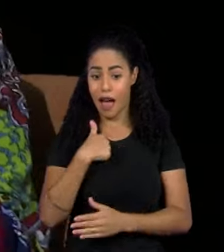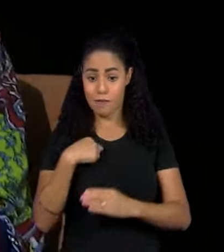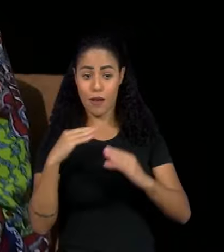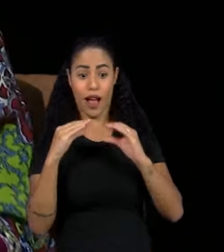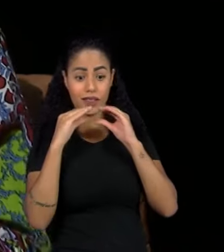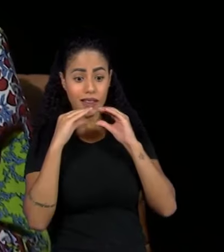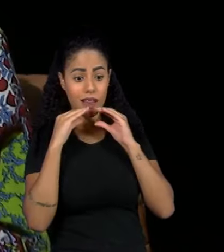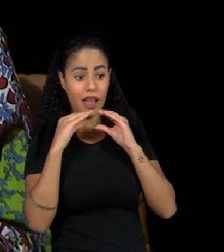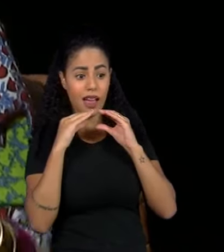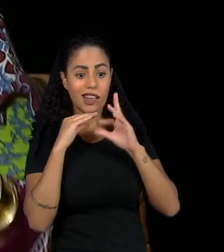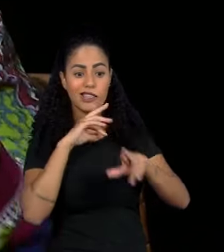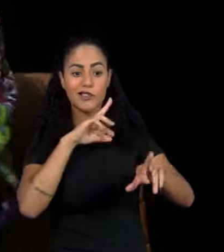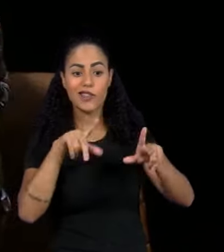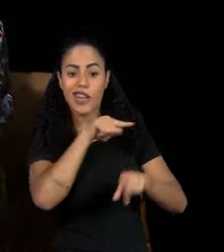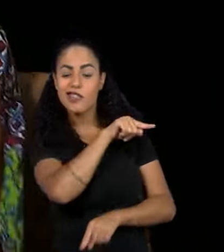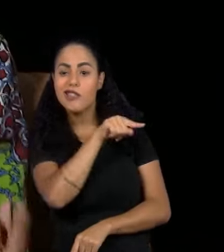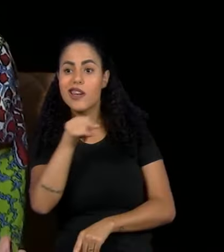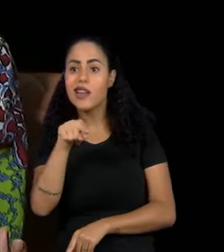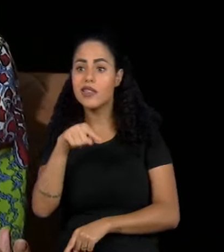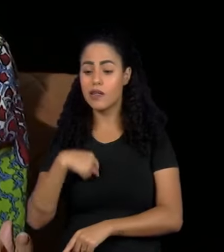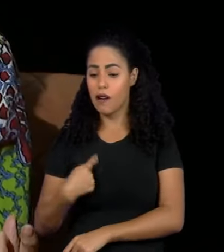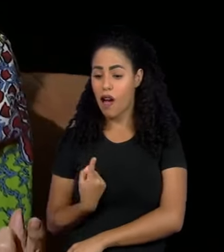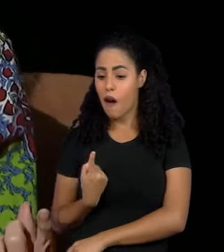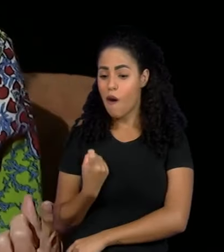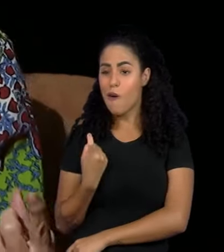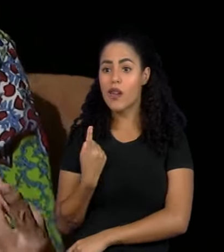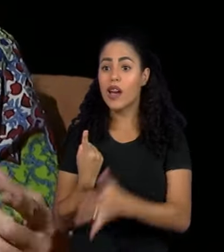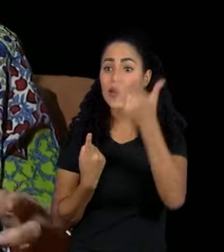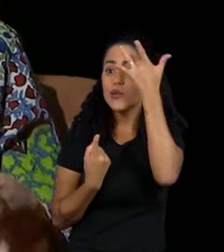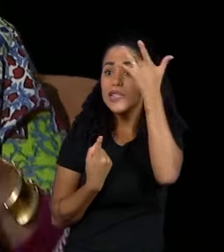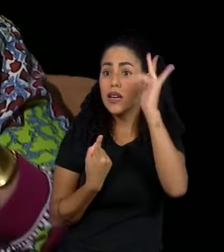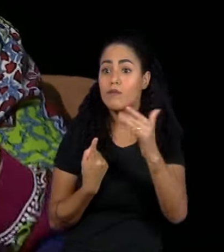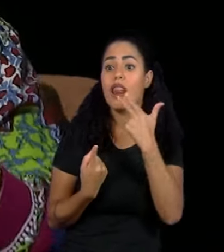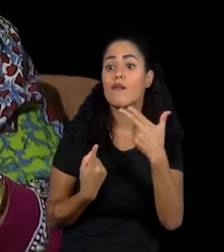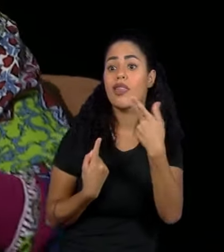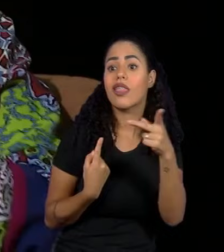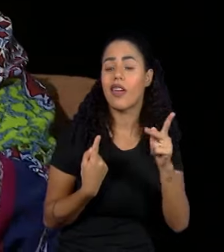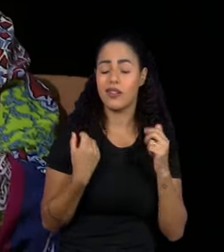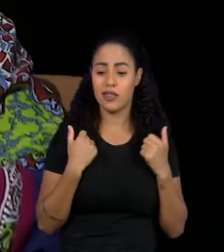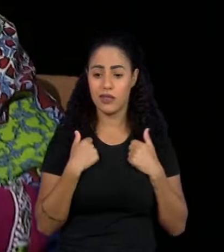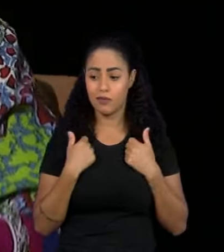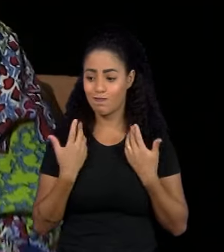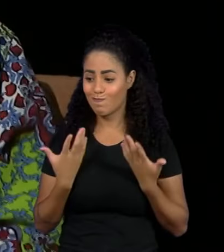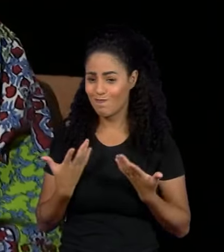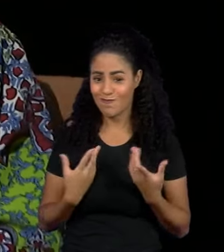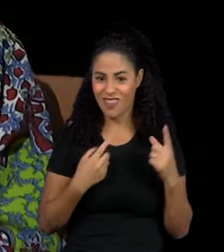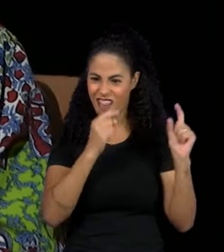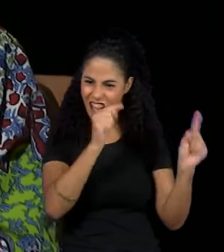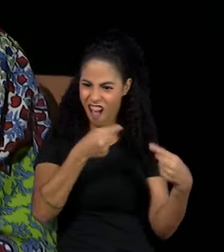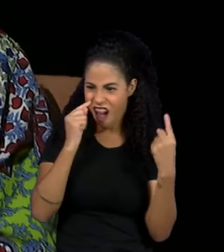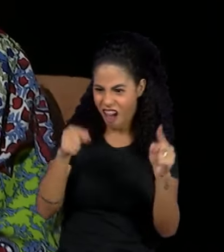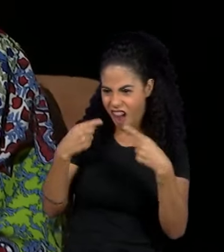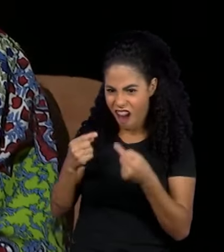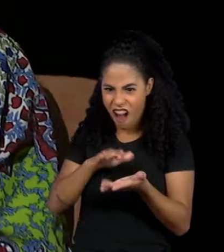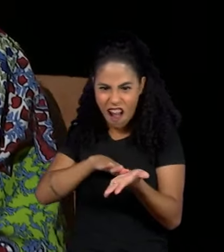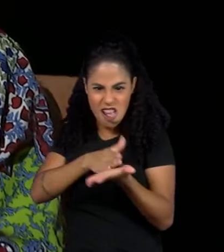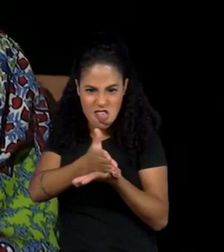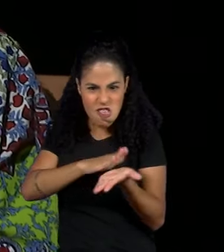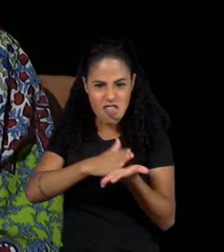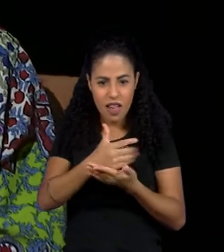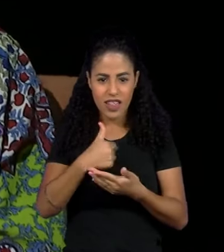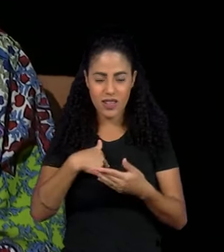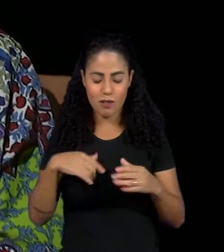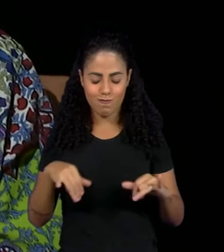não sabia falar a língua, eu era a única que não sabia falar a língua. Então, eles me azucrinavam a paciência, eu